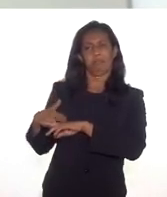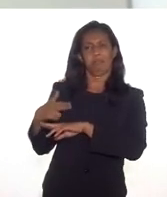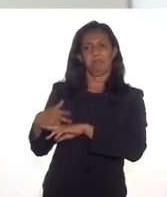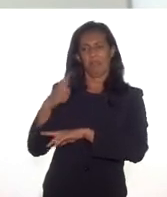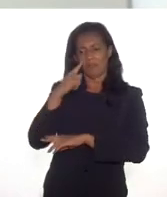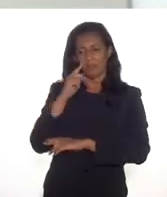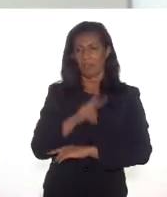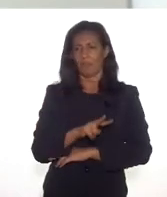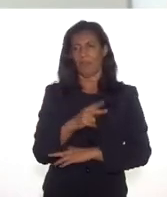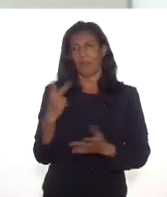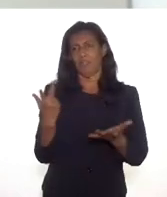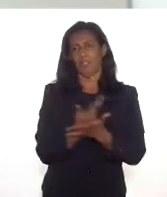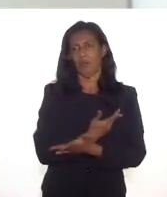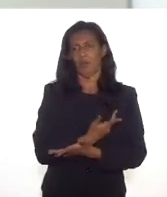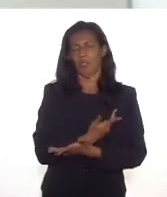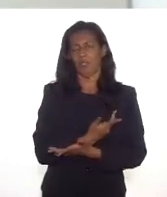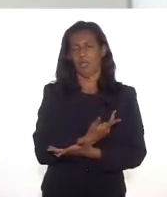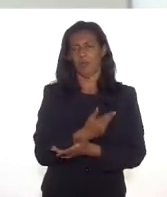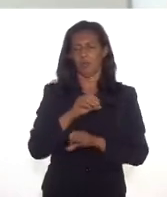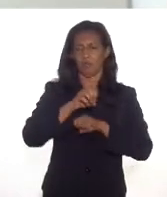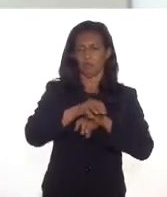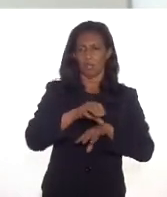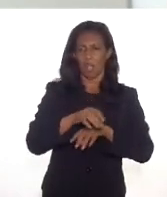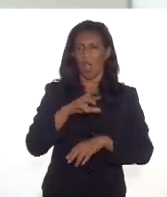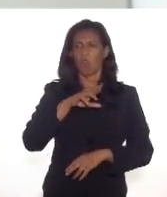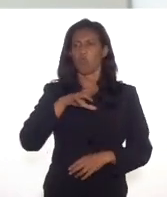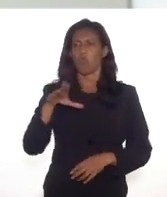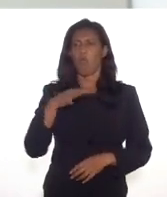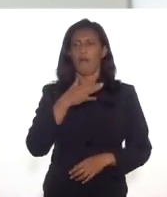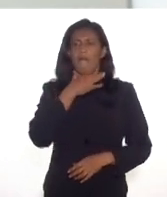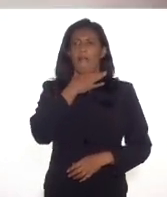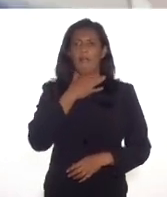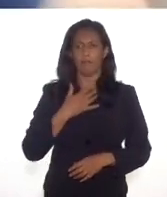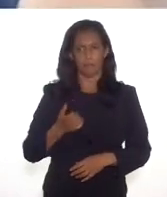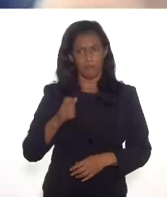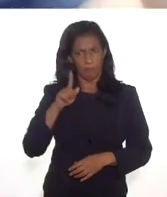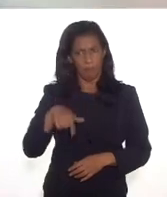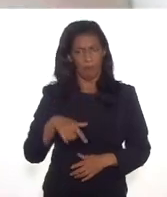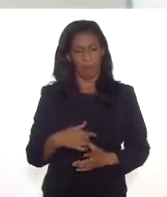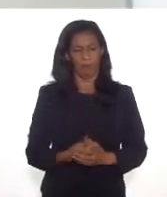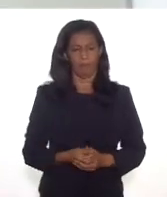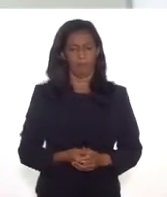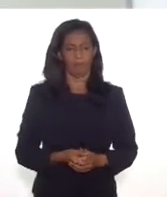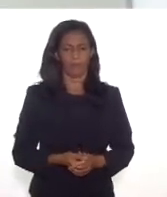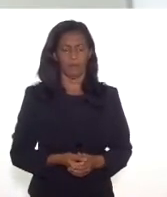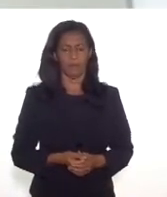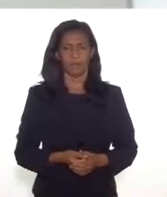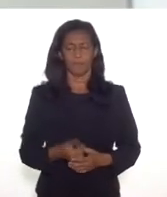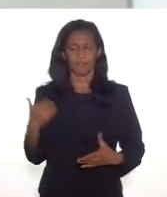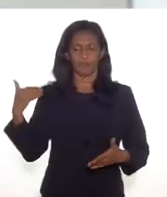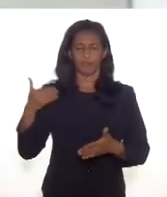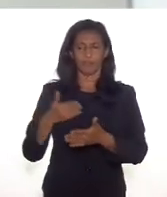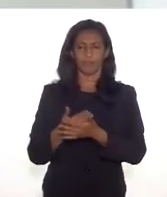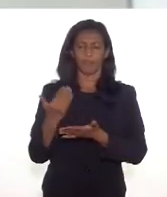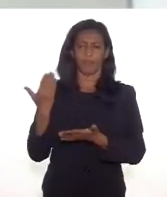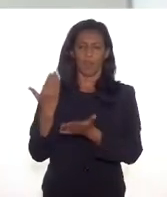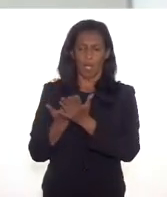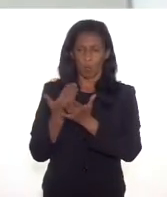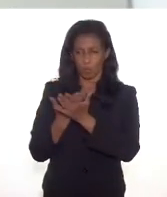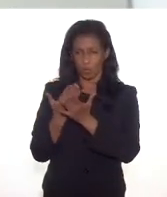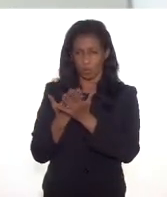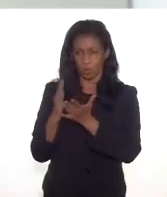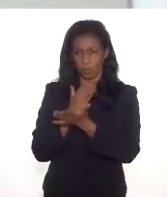educação pública do nosso país não é muito grave. Recentemente, alguns estudos mostraram, presidente, que